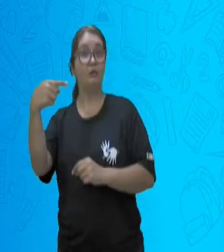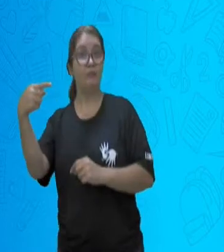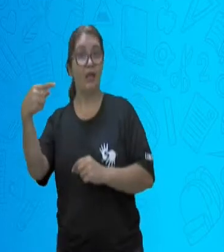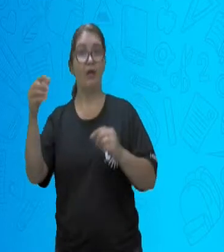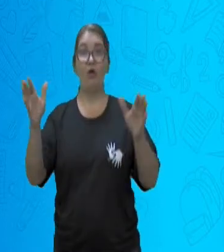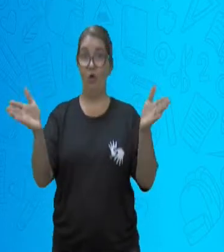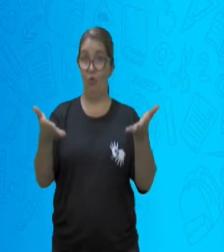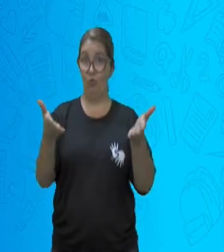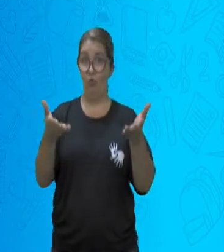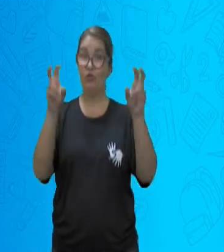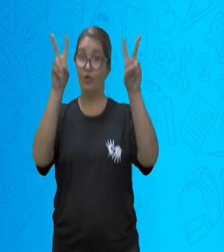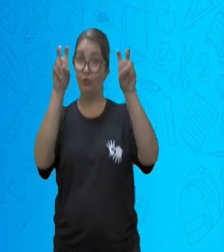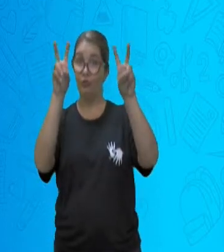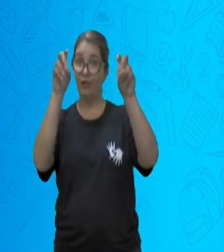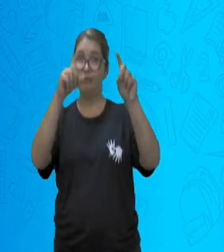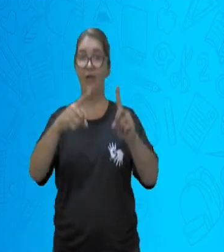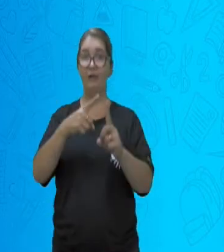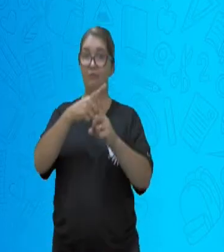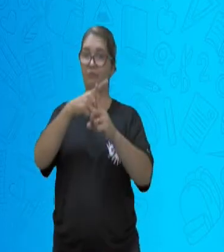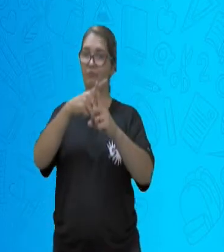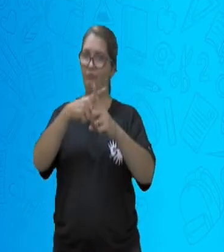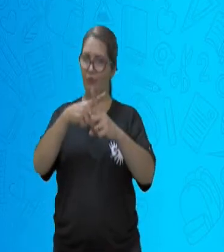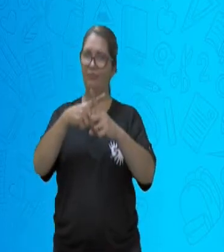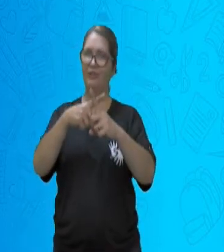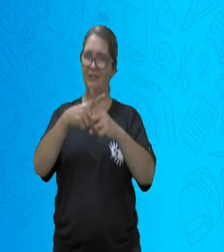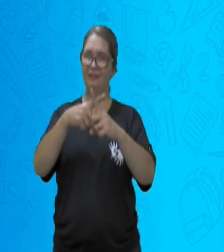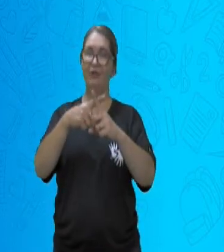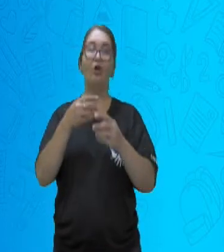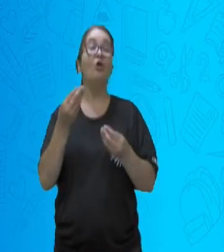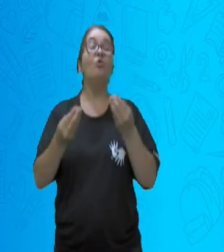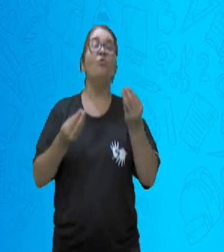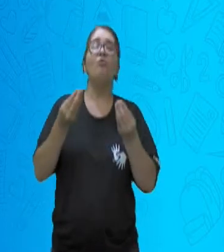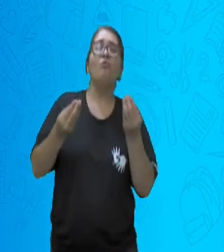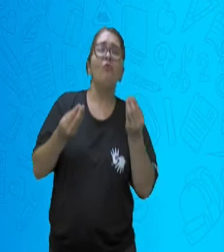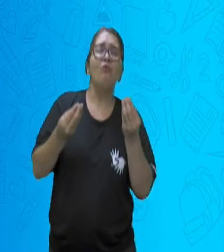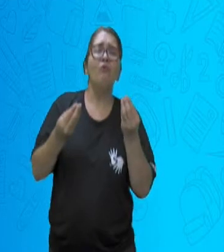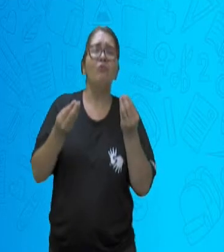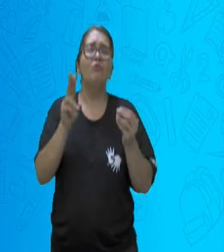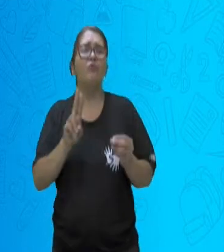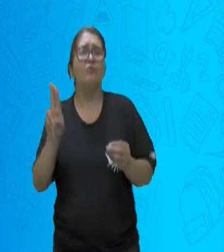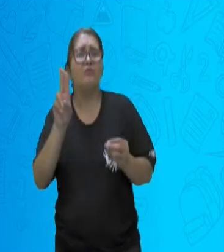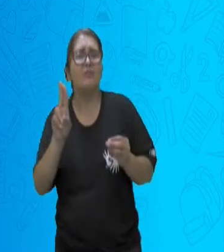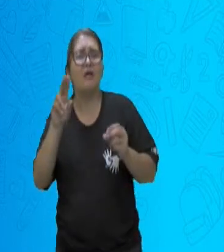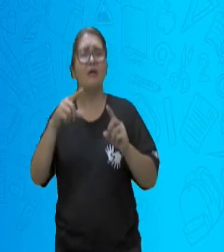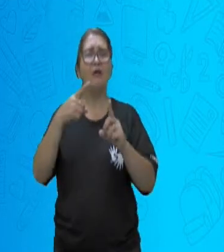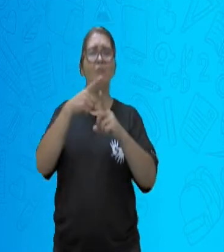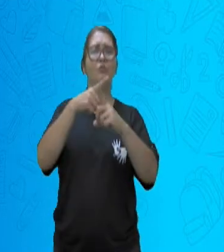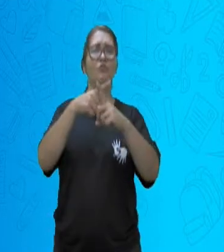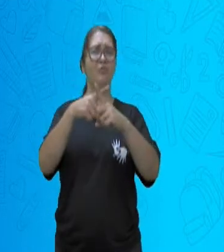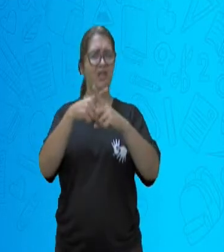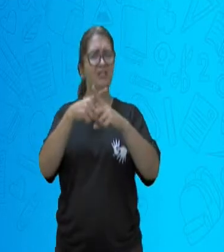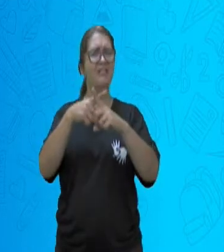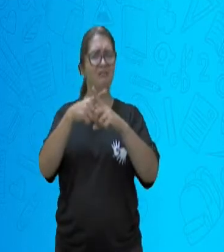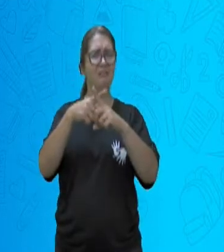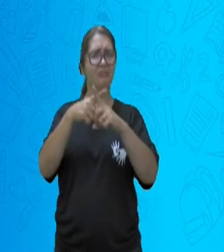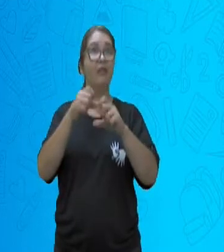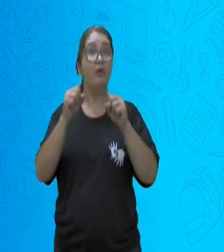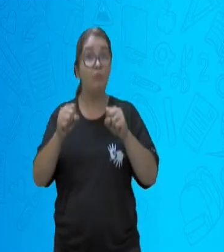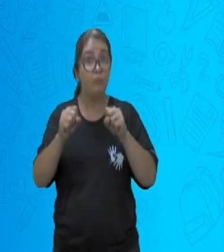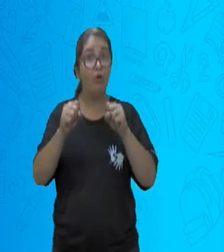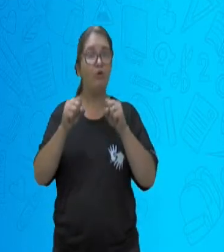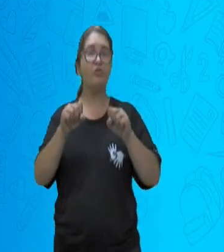multiplicação. Vamos falar um pouquinho sobre o símbolo da multiplicação e ele pode variar, mas no